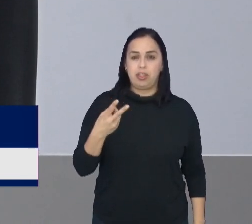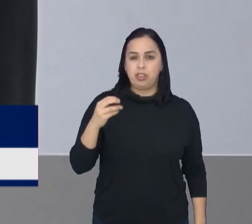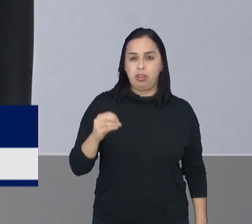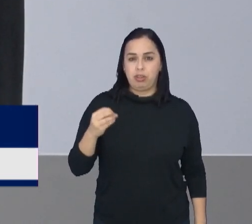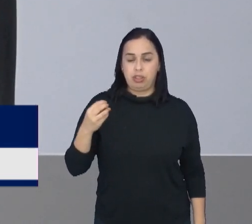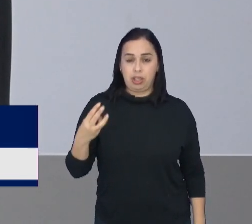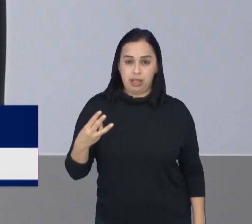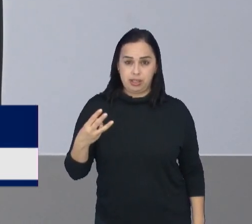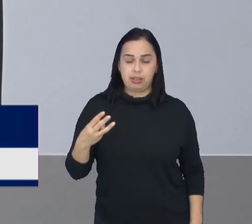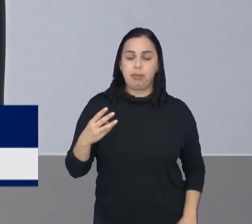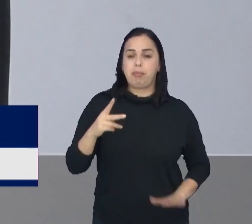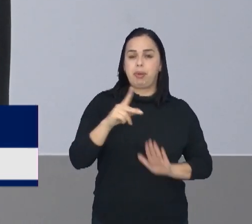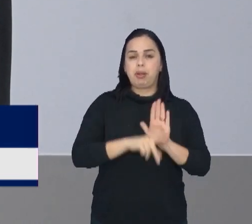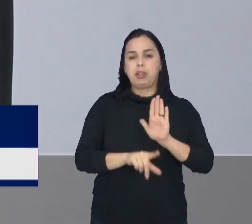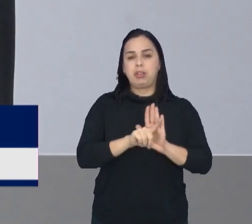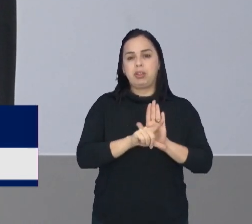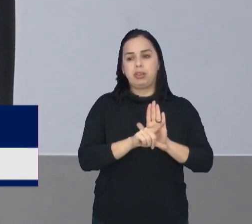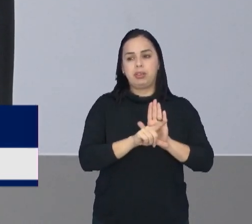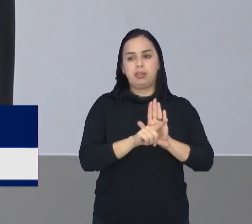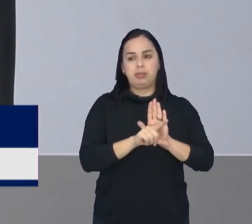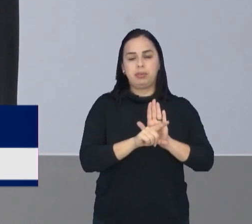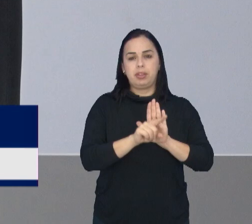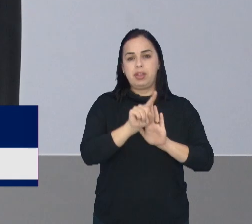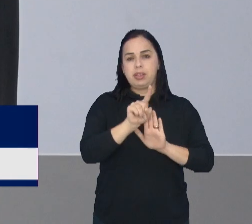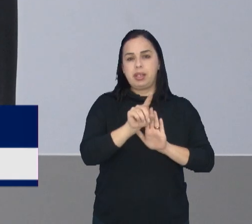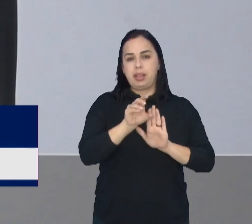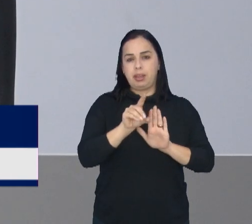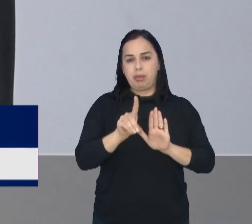3337/2023, projeto de lei número